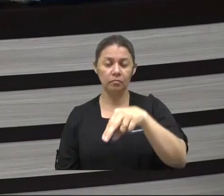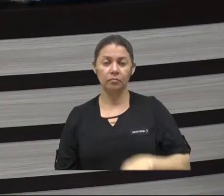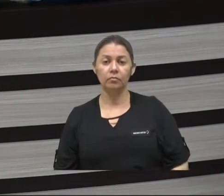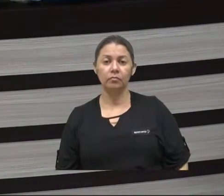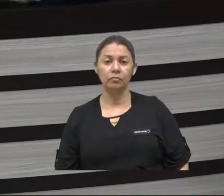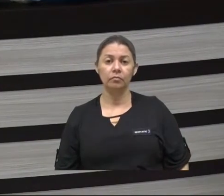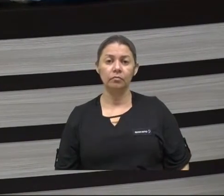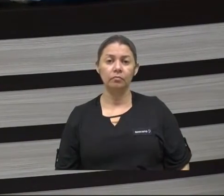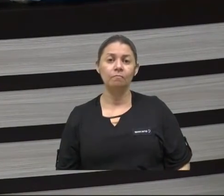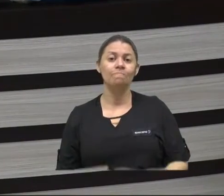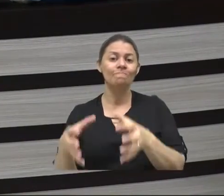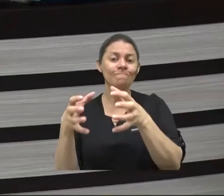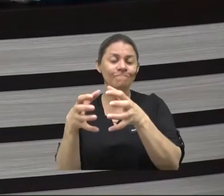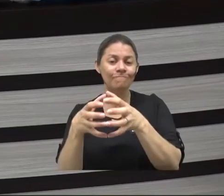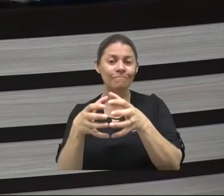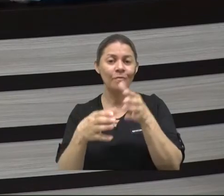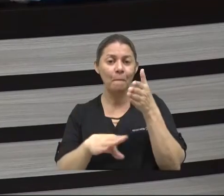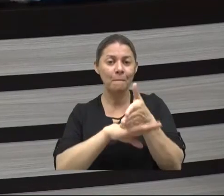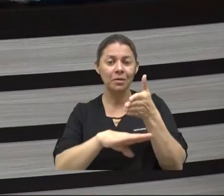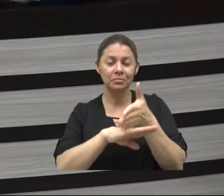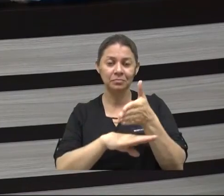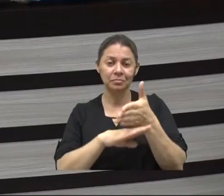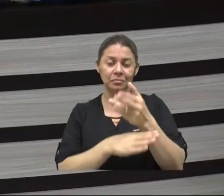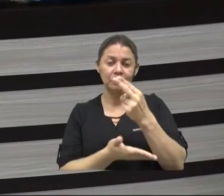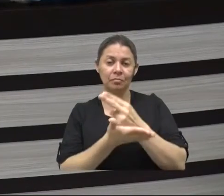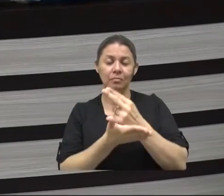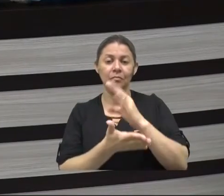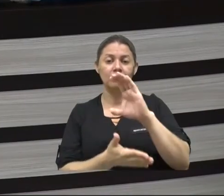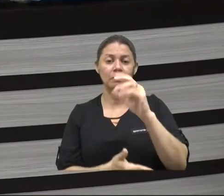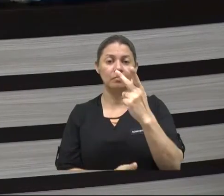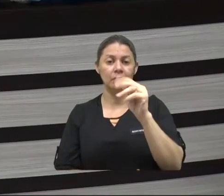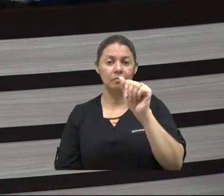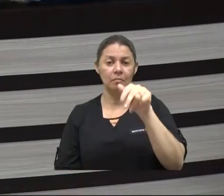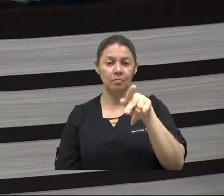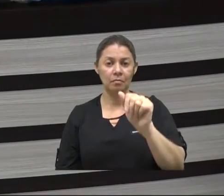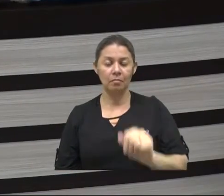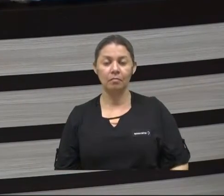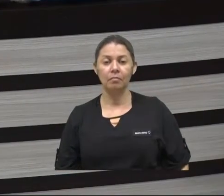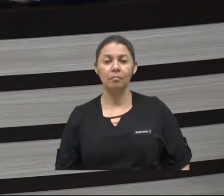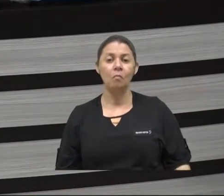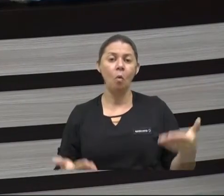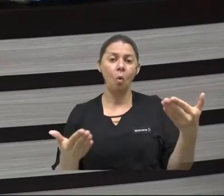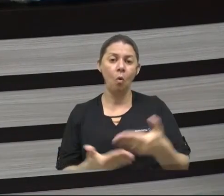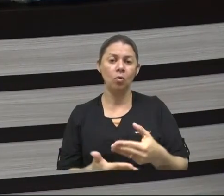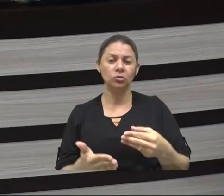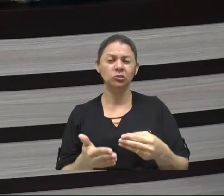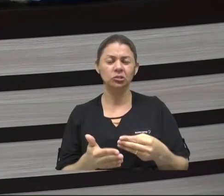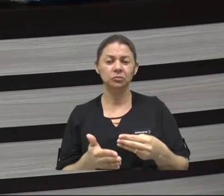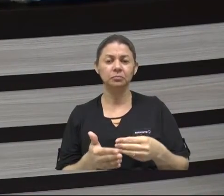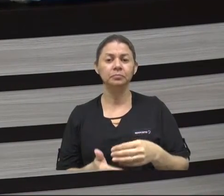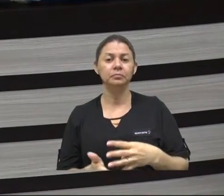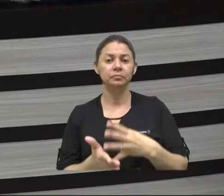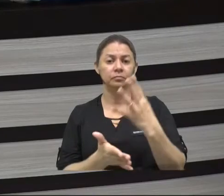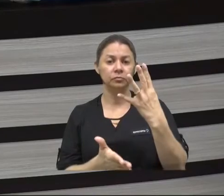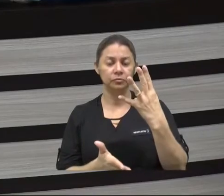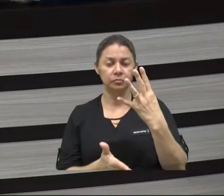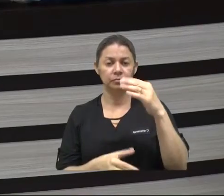corregedor. Hoje, na terceira eleição, quarta eleição que a gente